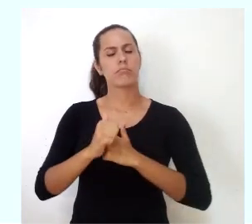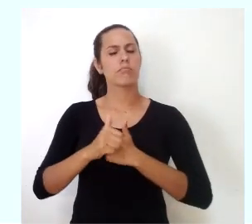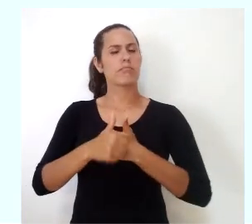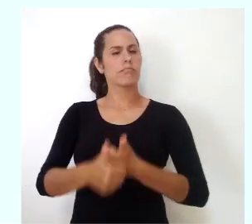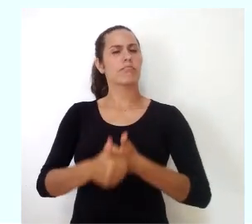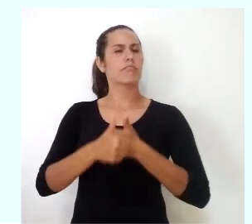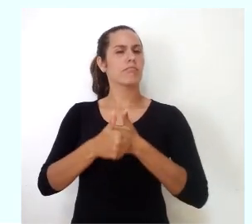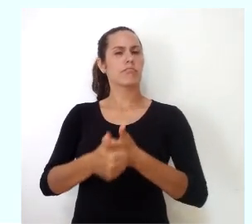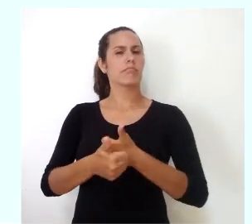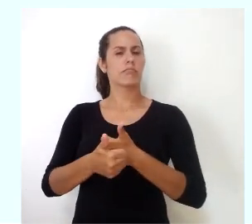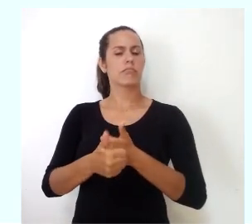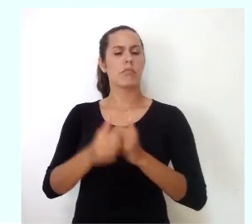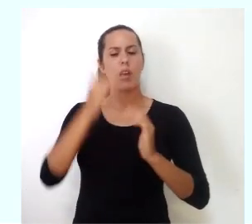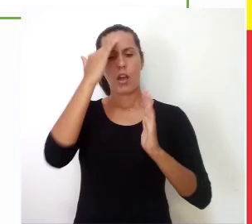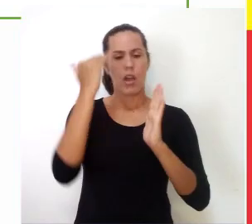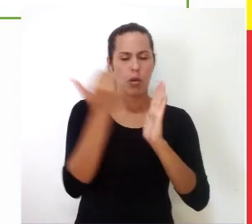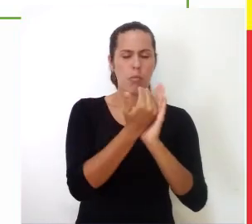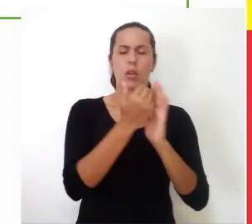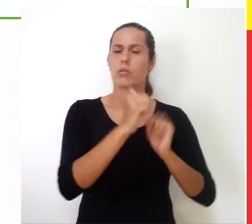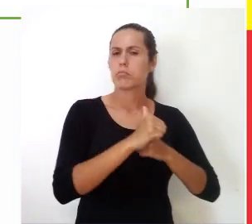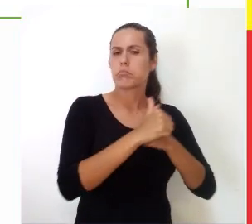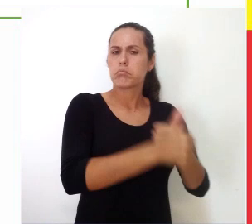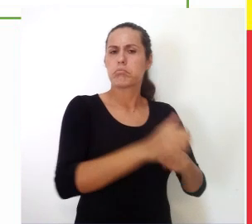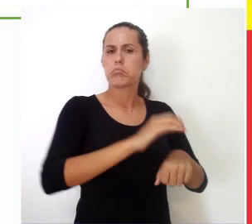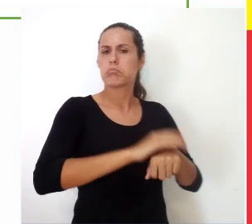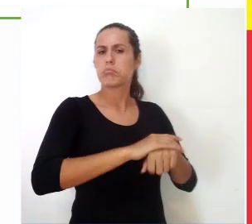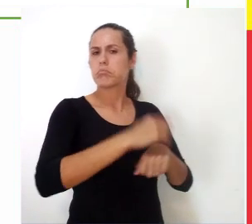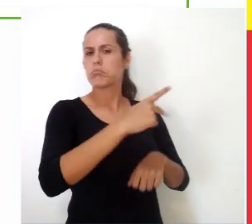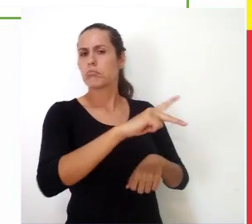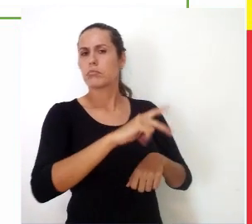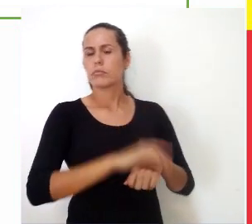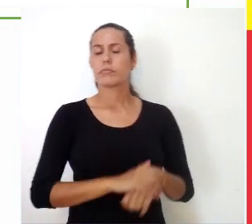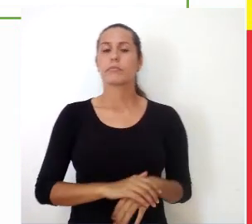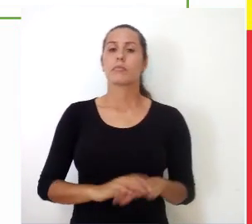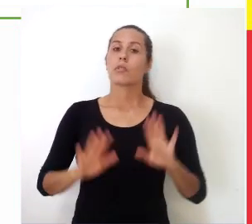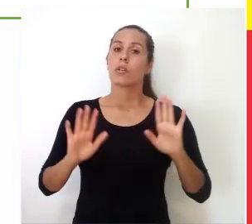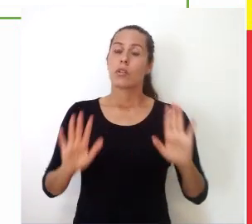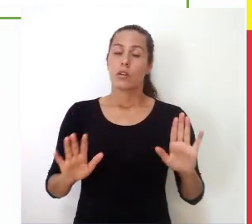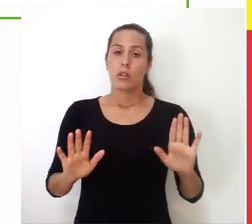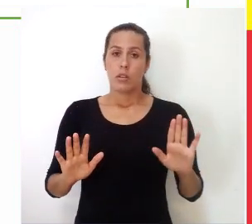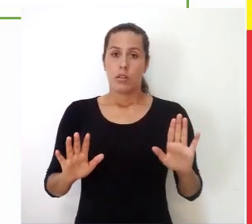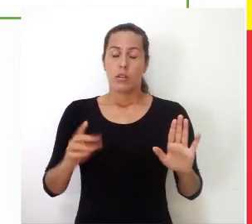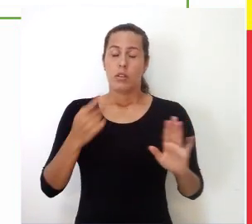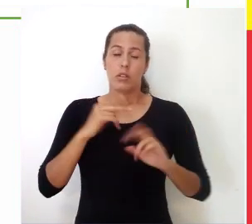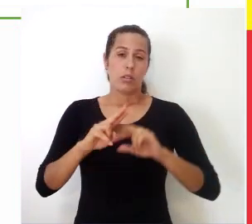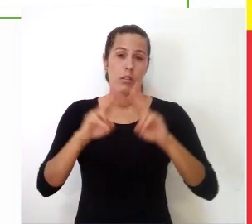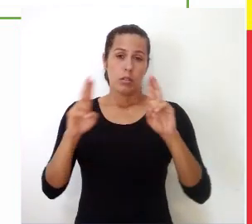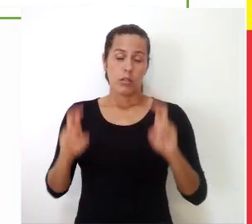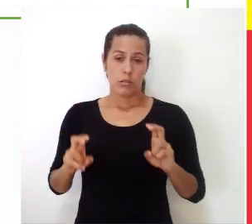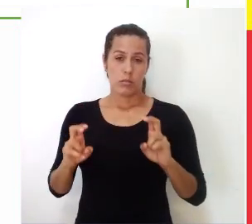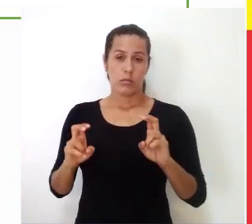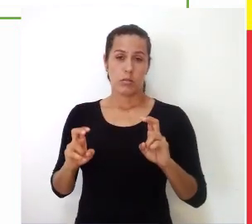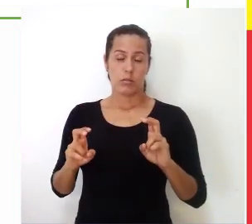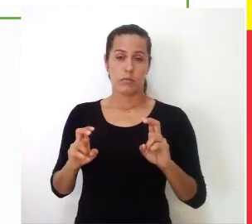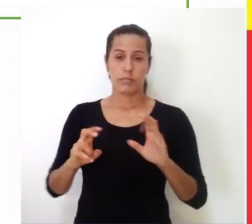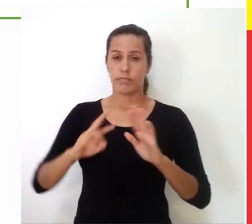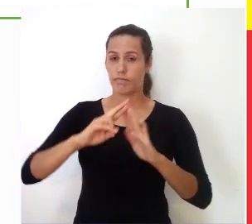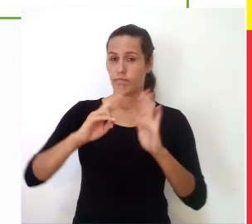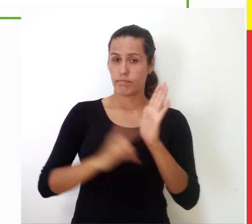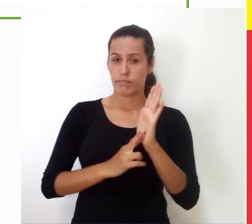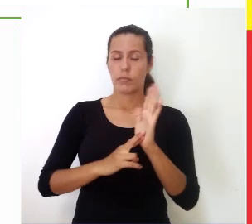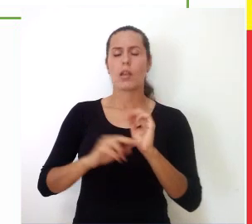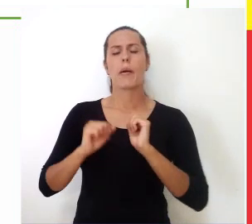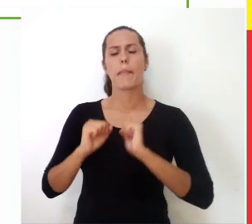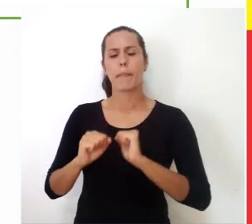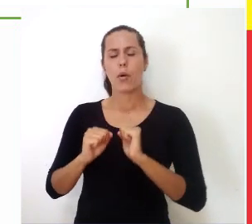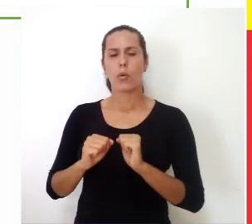seguir, certo? Então vejam só, como elas, as regras, as tradições, podem contribuir para o respeito